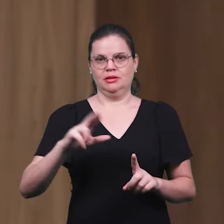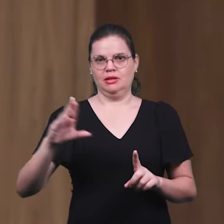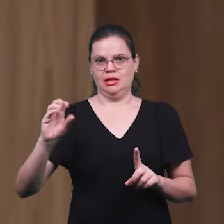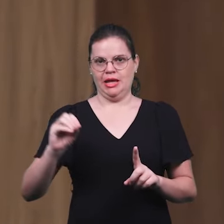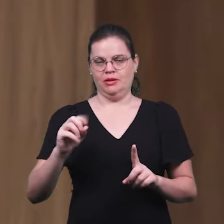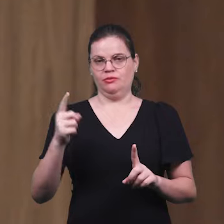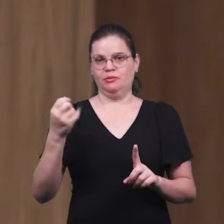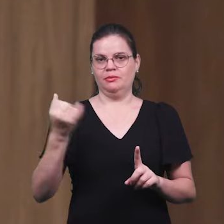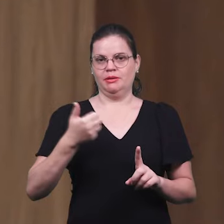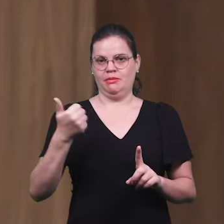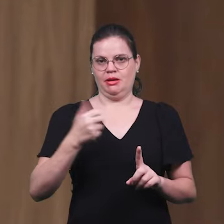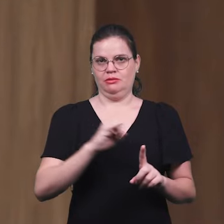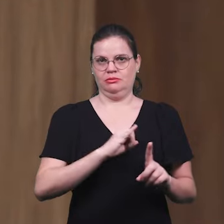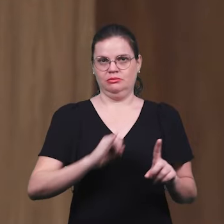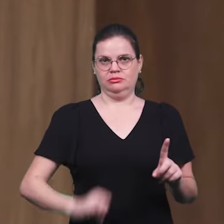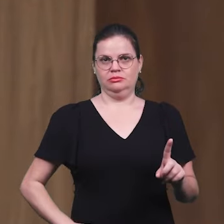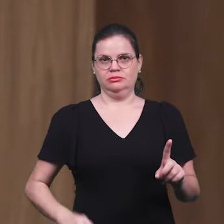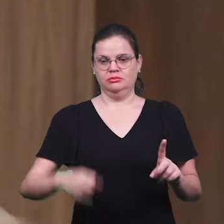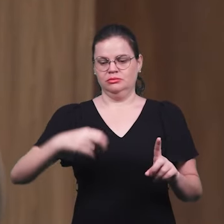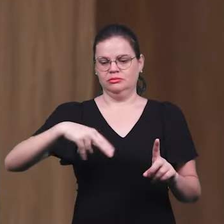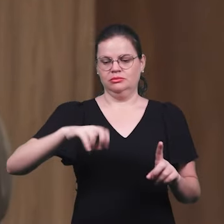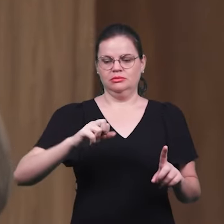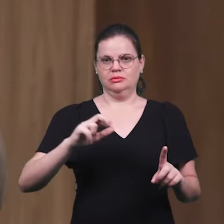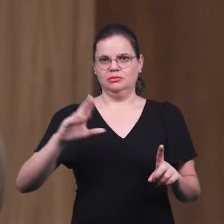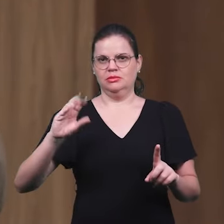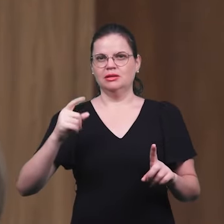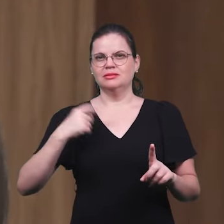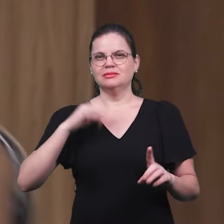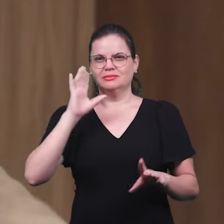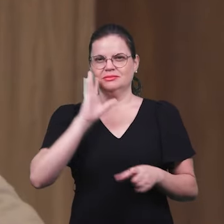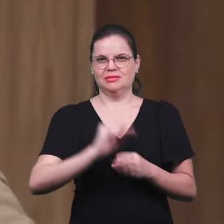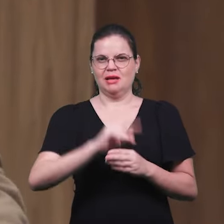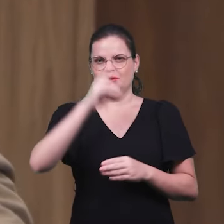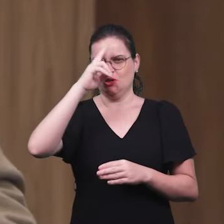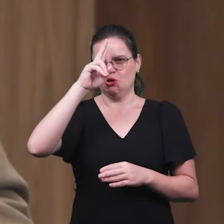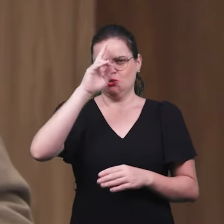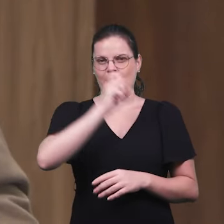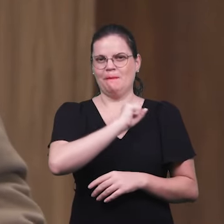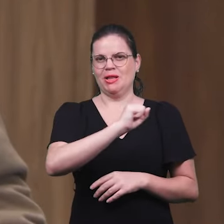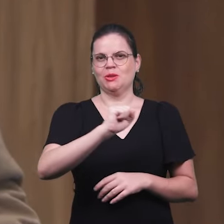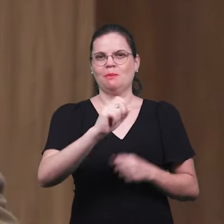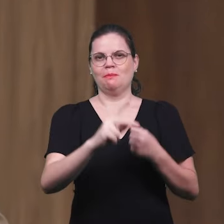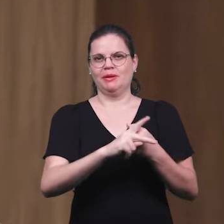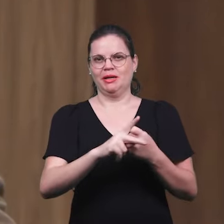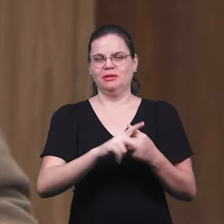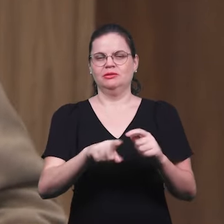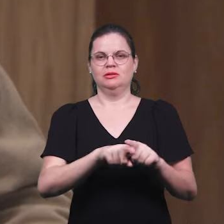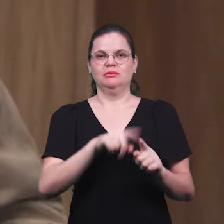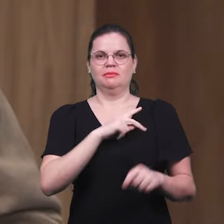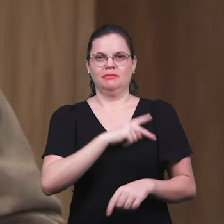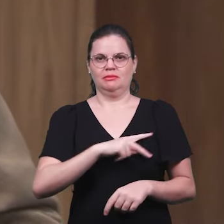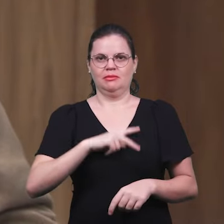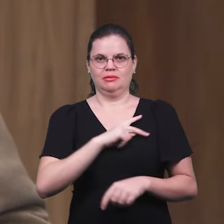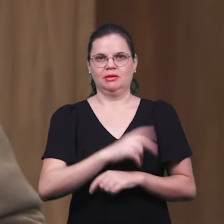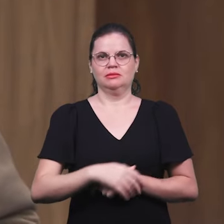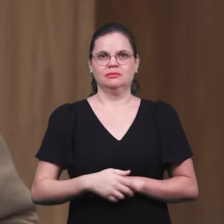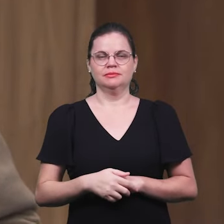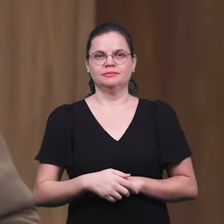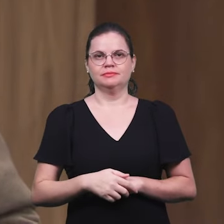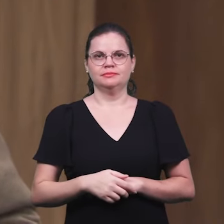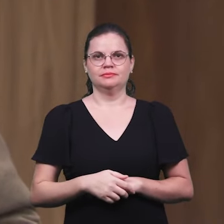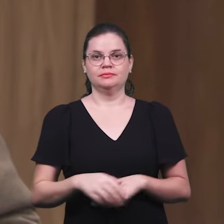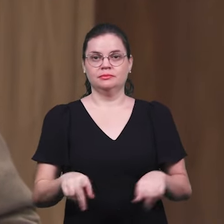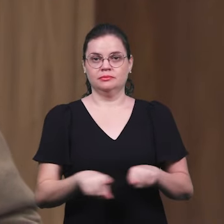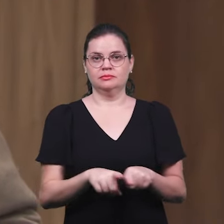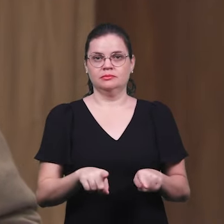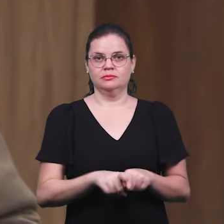54 a 68, Nero já não conhece a história, ele matou Paulo e Pedro, né? E Nero foi aquele que até mesmo a